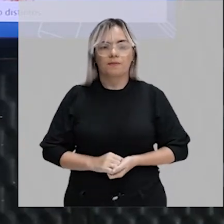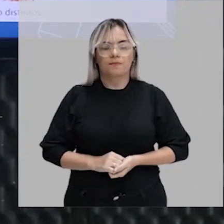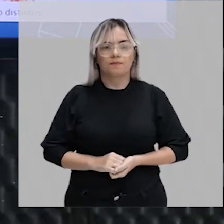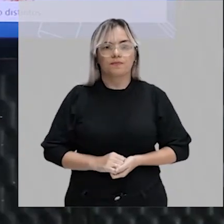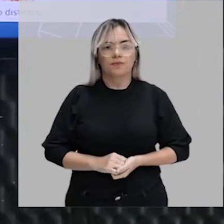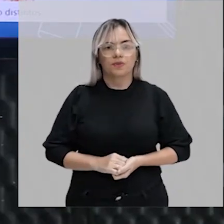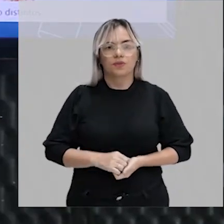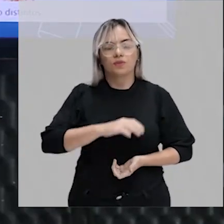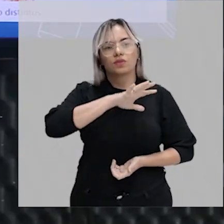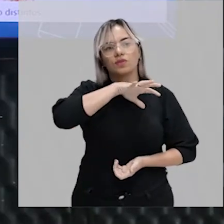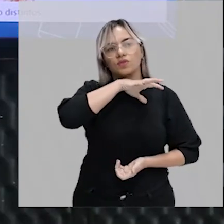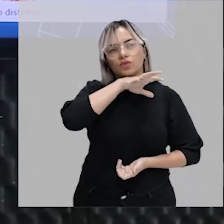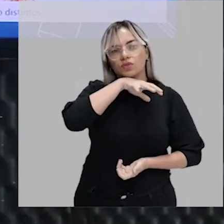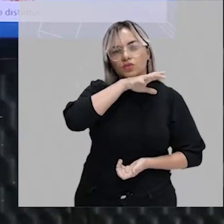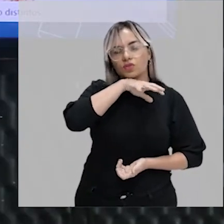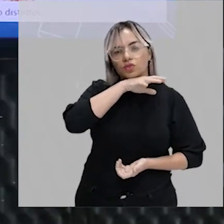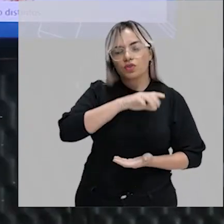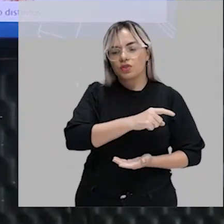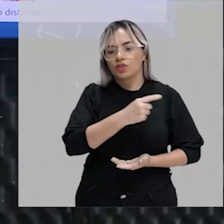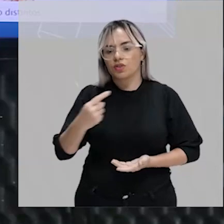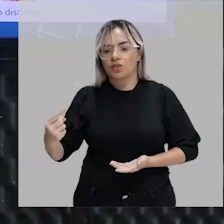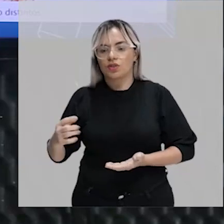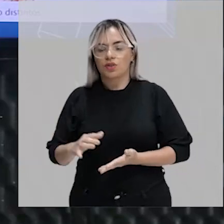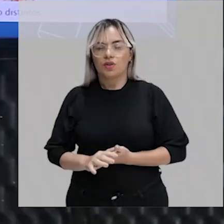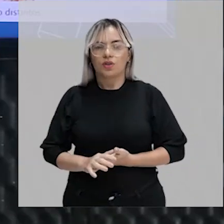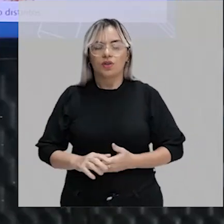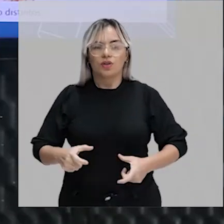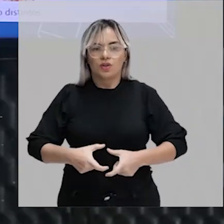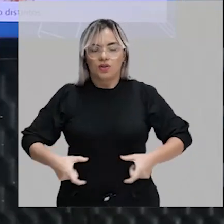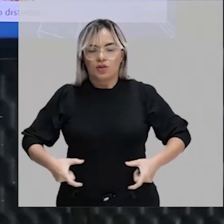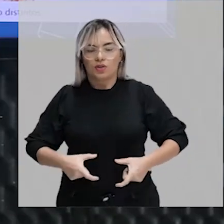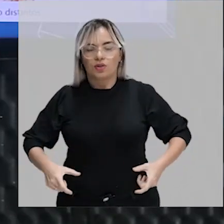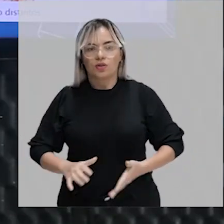e o leão não têm capacidade de se reproduzirem, tá?